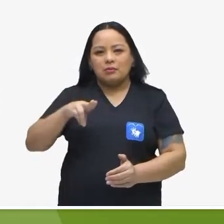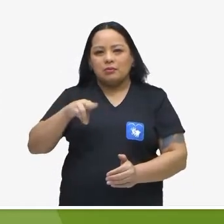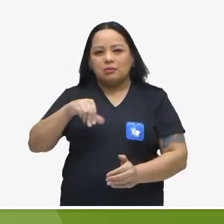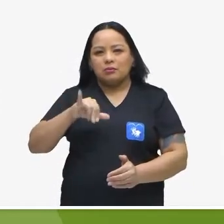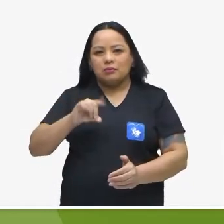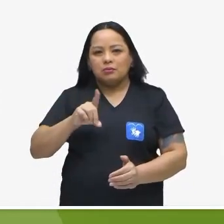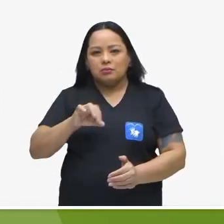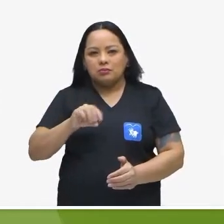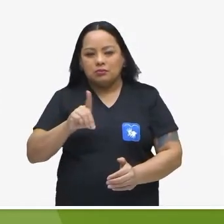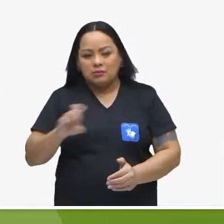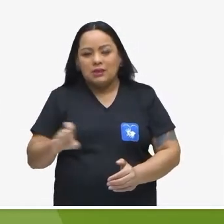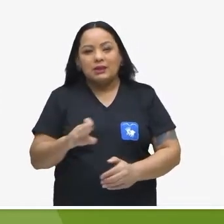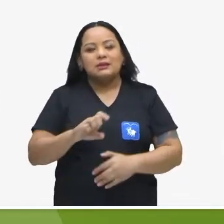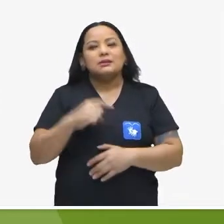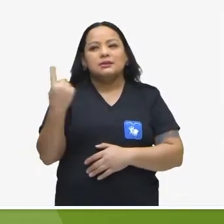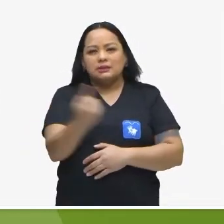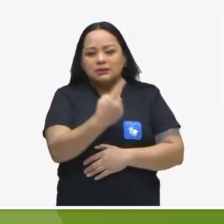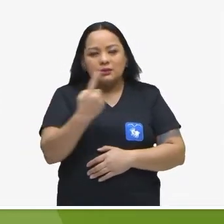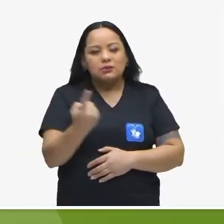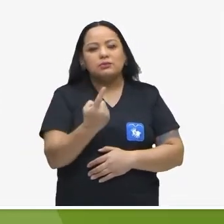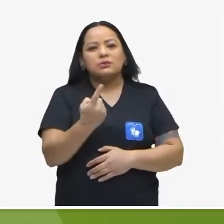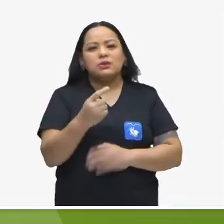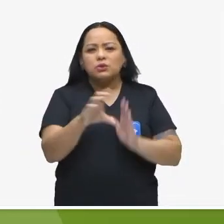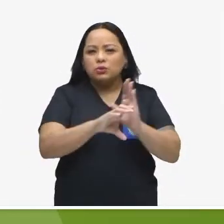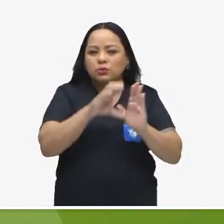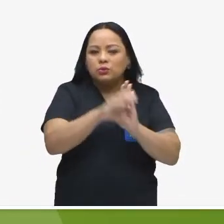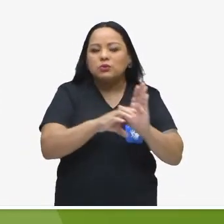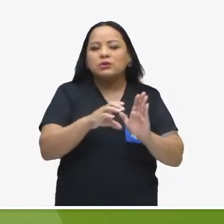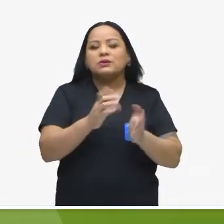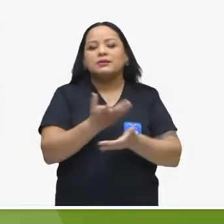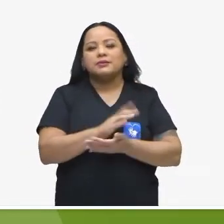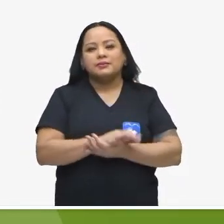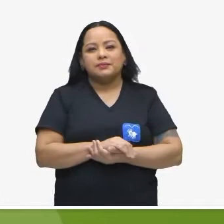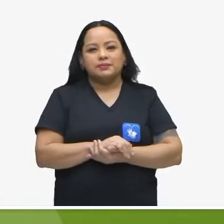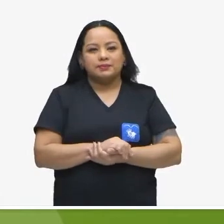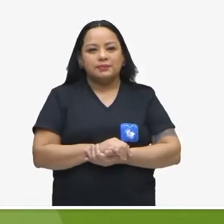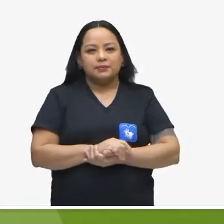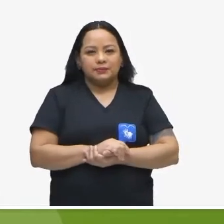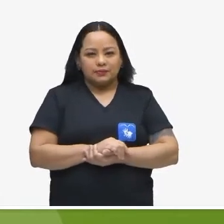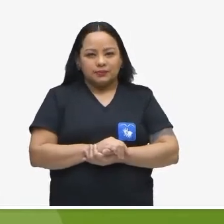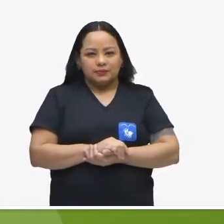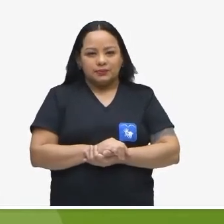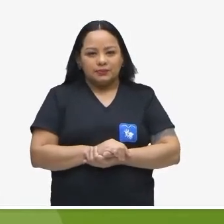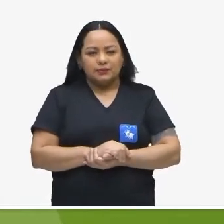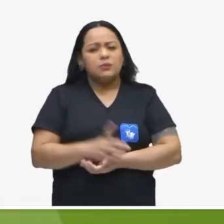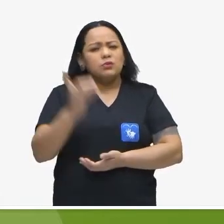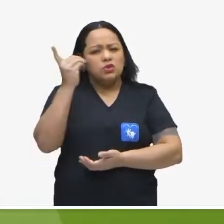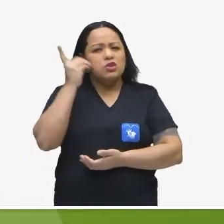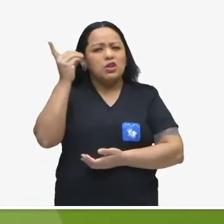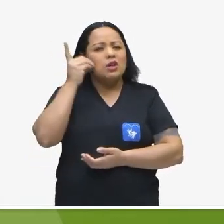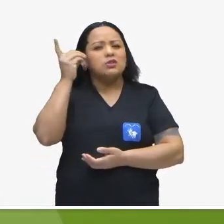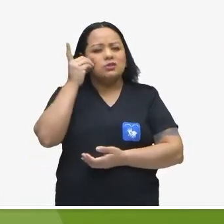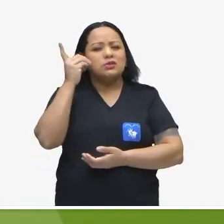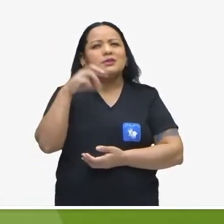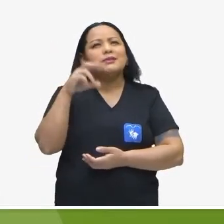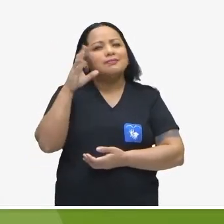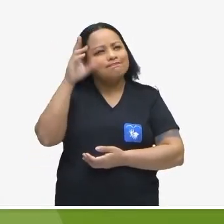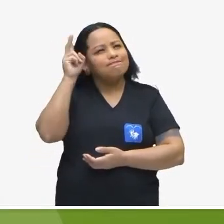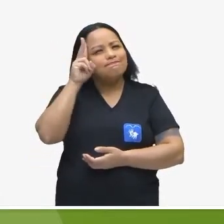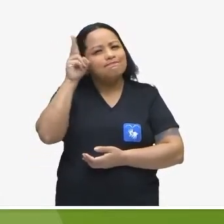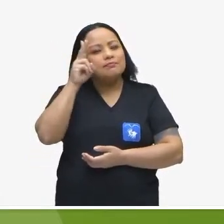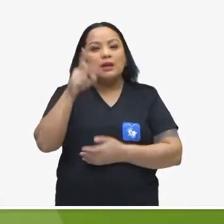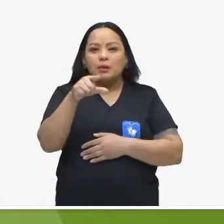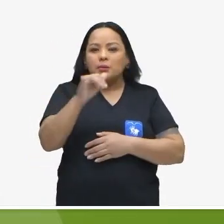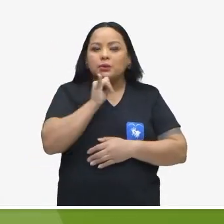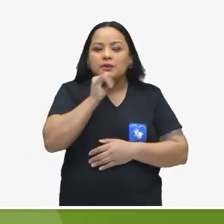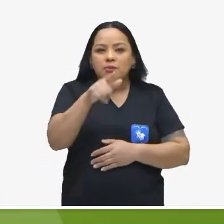nós formos levar esse conceito para o nosso dia a dia, por exemplo, na sua